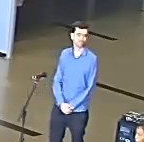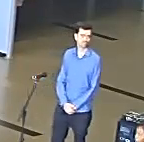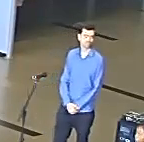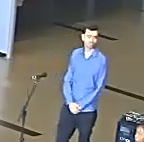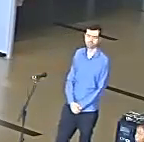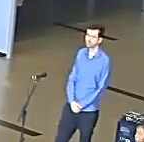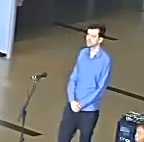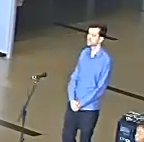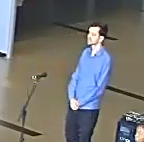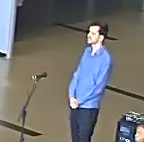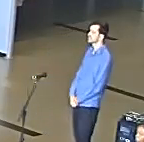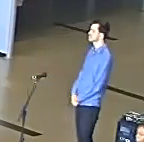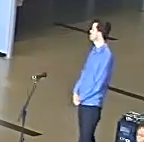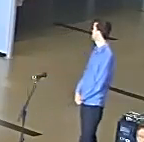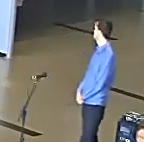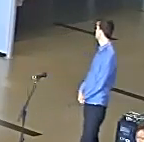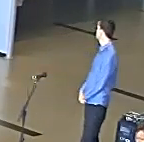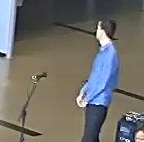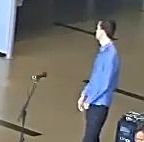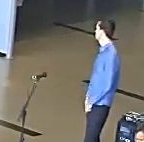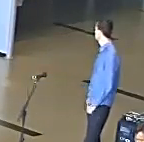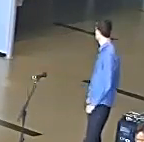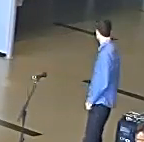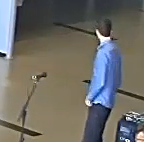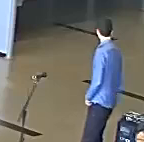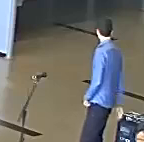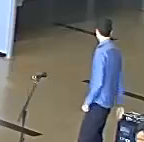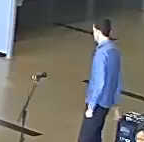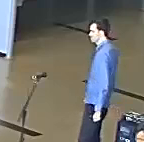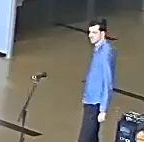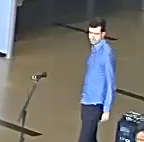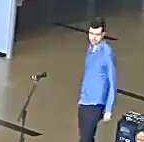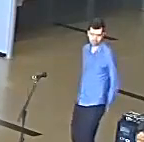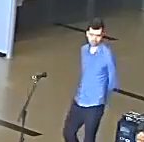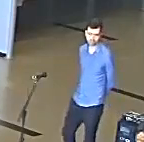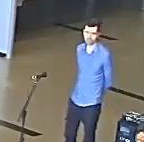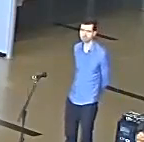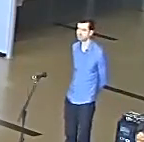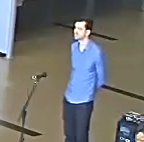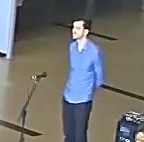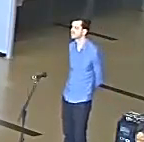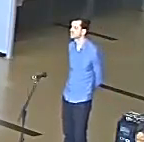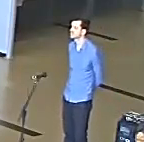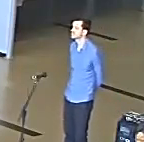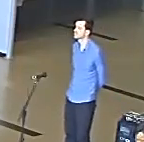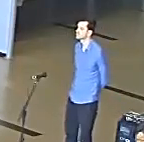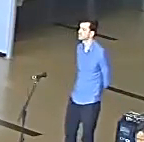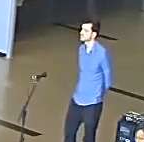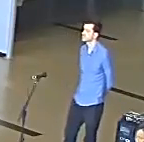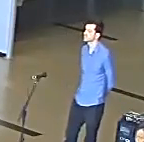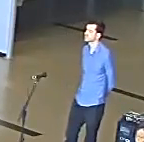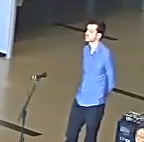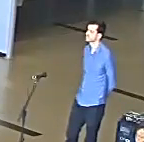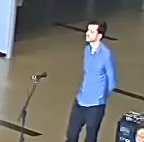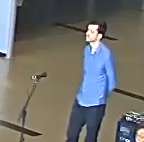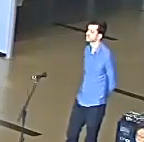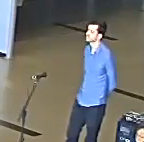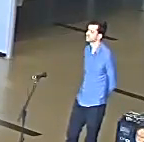amigo ali já me apresentou o seu Igor né representante da associação de deficiente visual de Para de